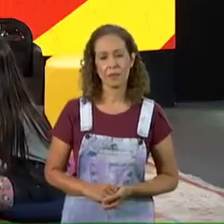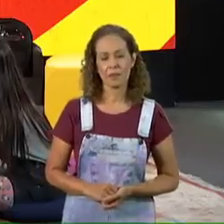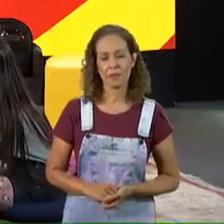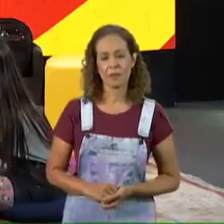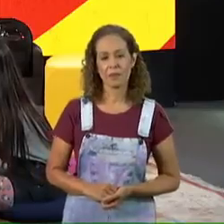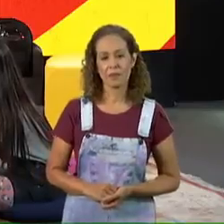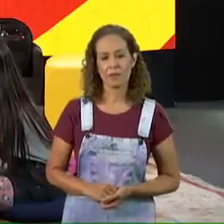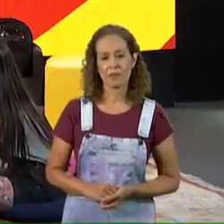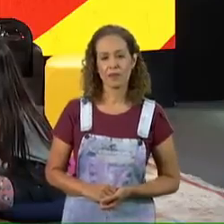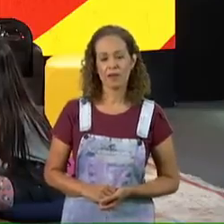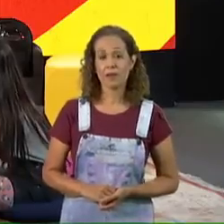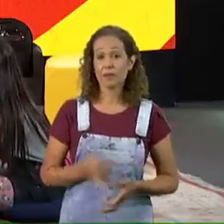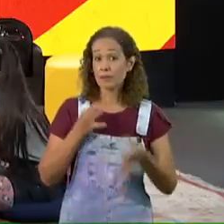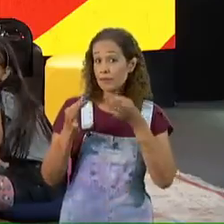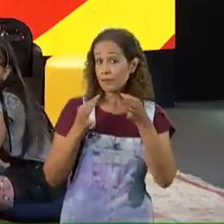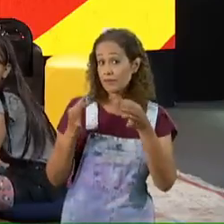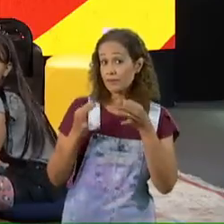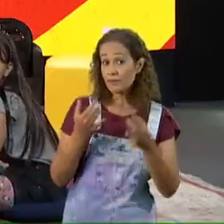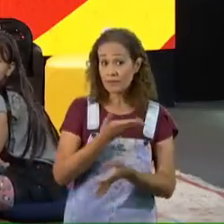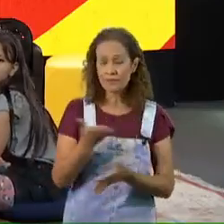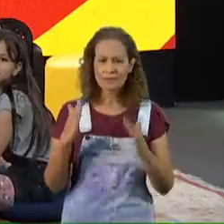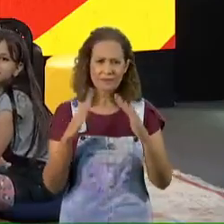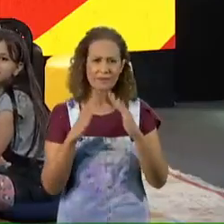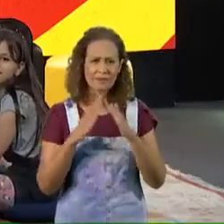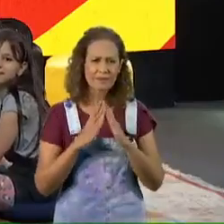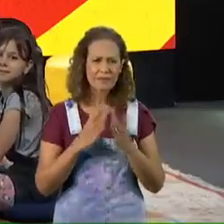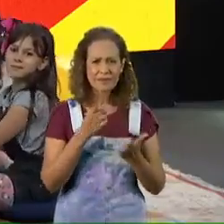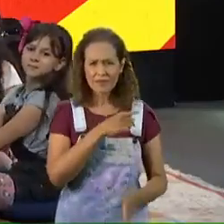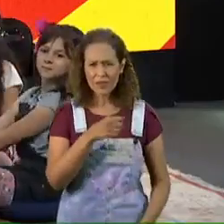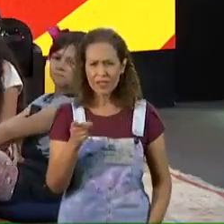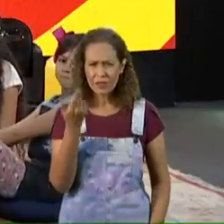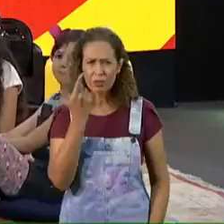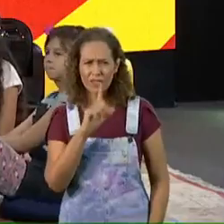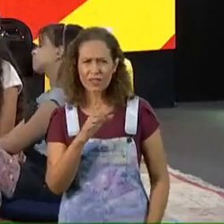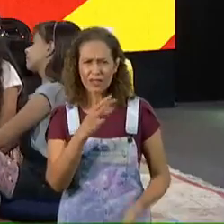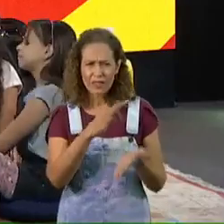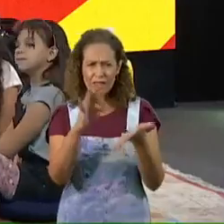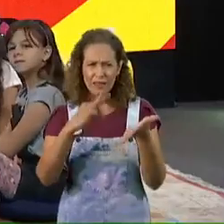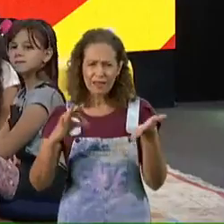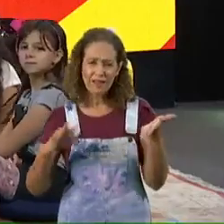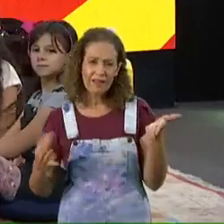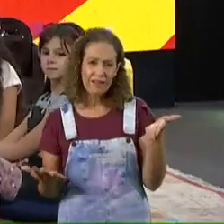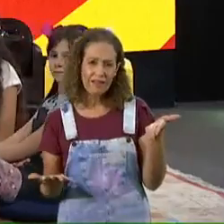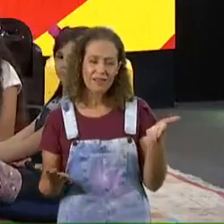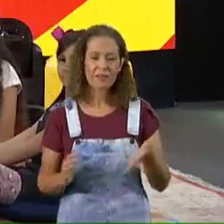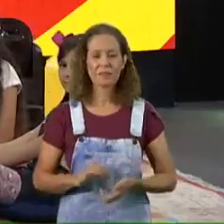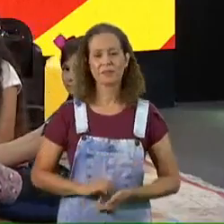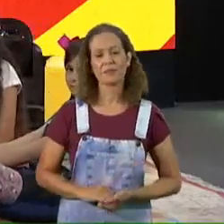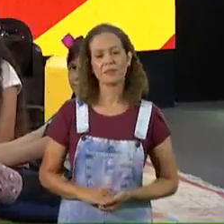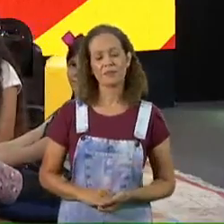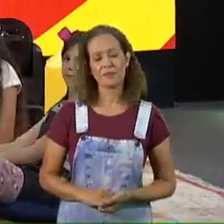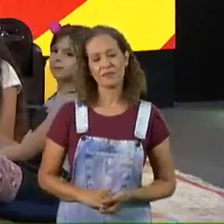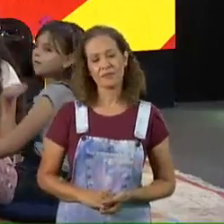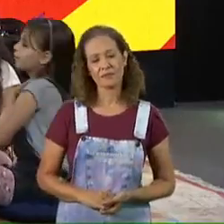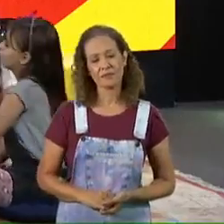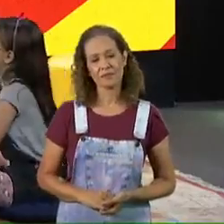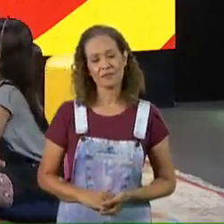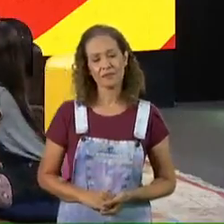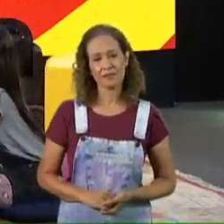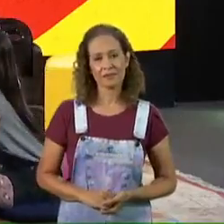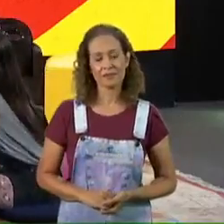Sabe não? Posso dar dica? Vocês aí de casa estão acertando? Eu acho que eu sei quem é, só não lembro o nome, pera. Vai.